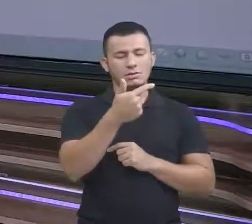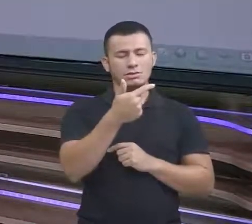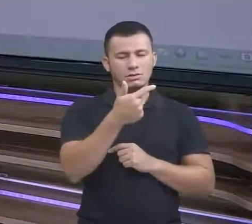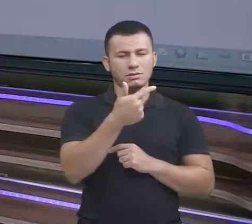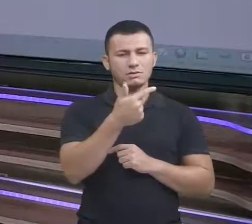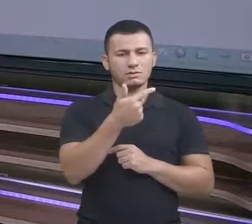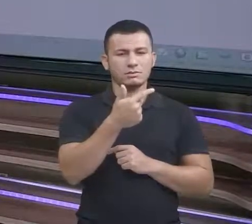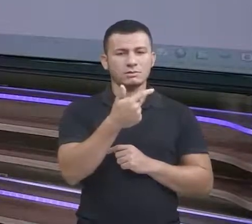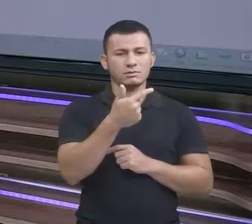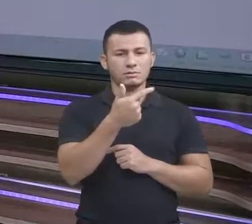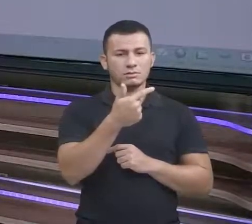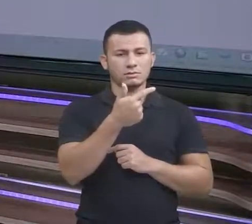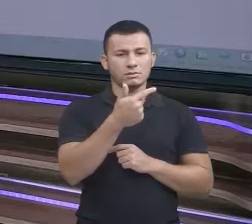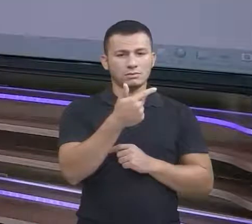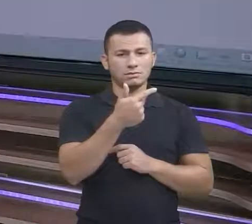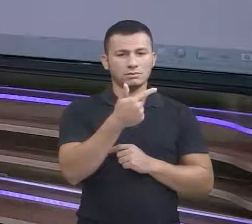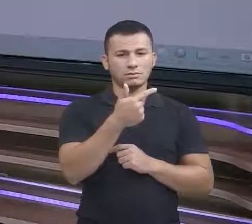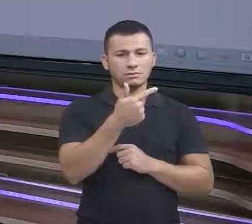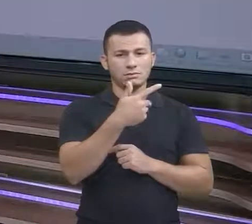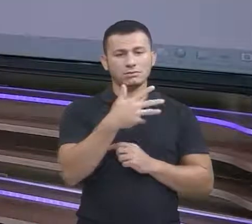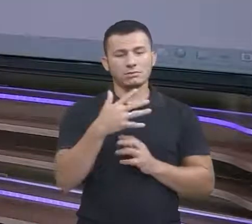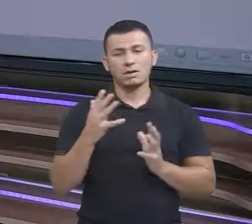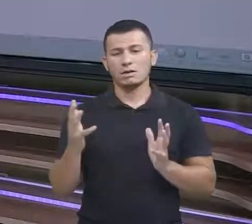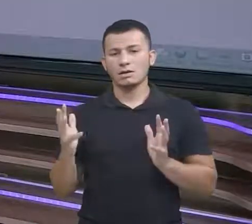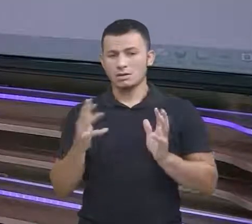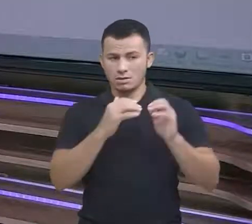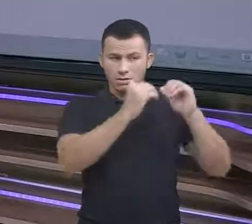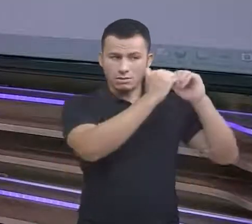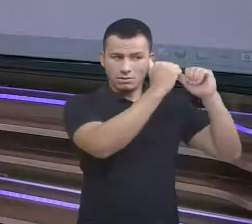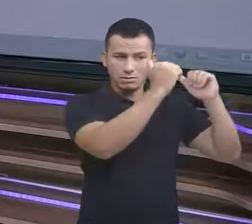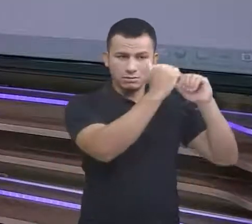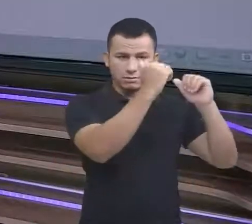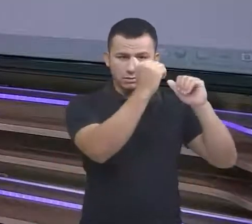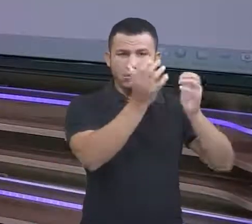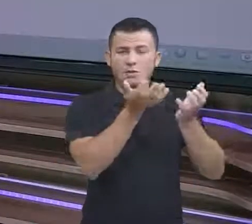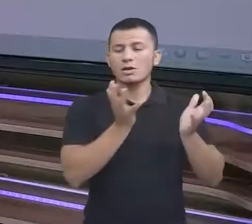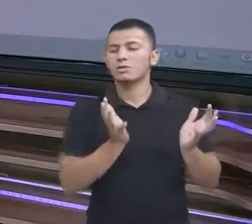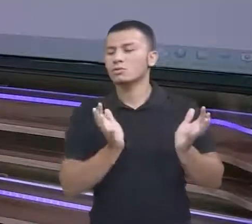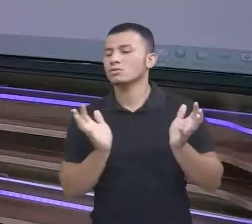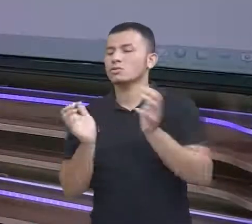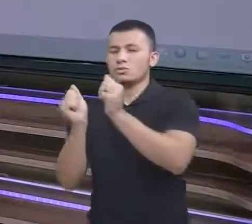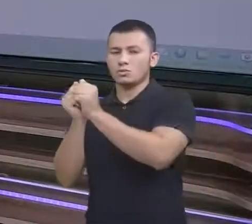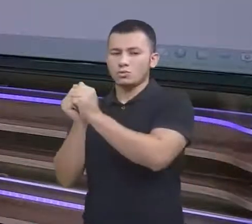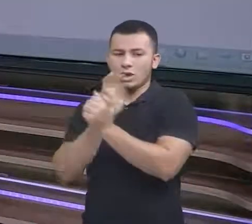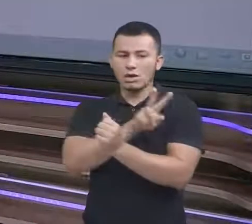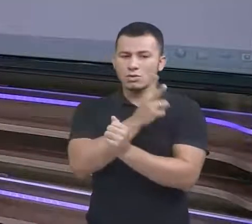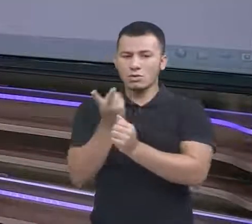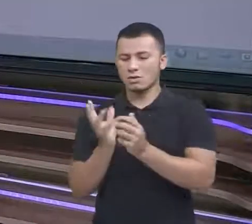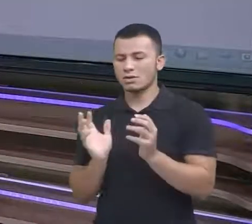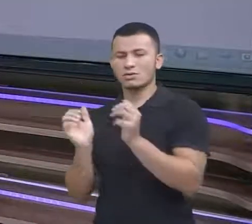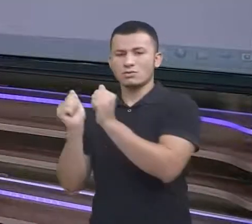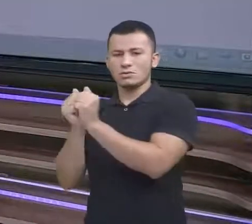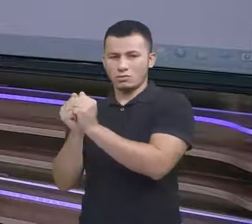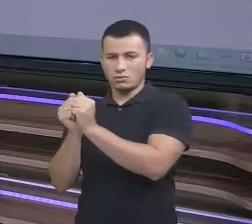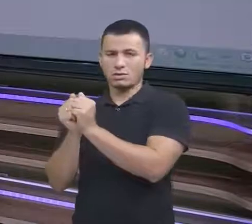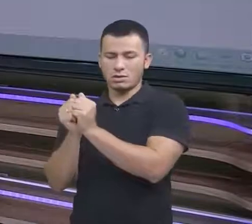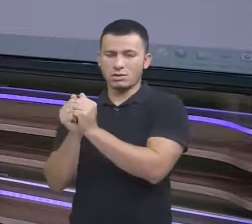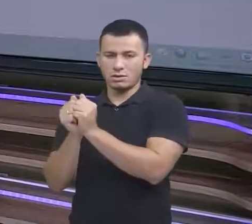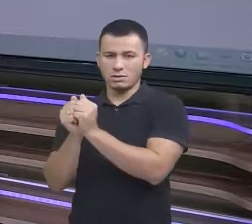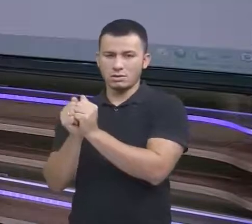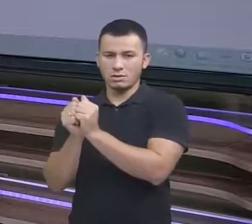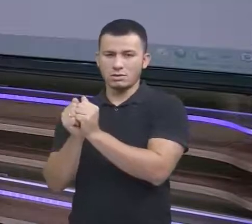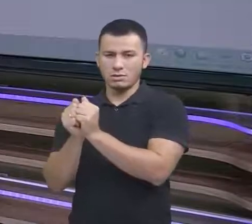só eu estou com pondo ele está separado eu vou juntar eu vou compor